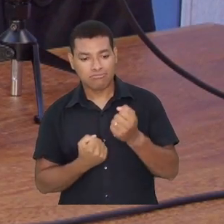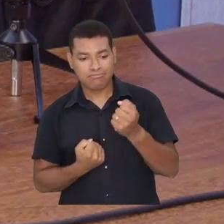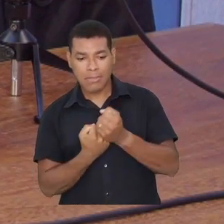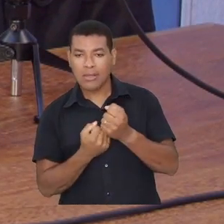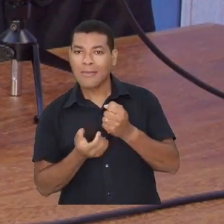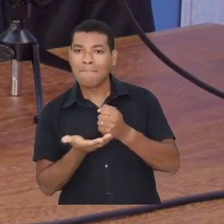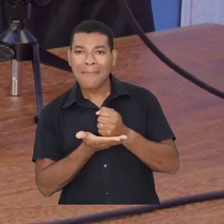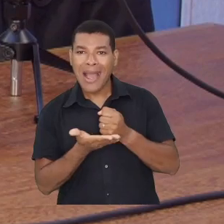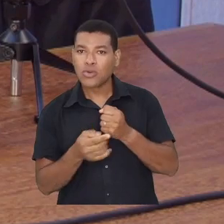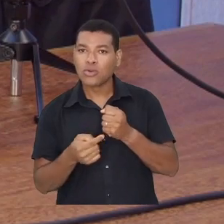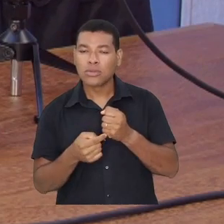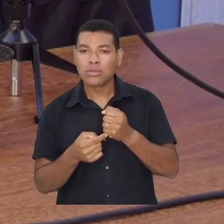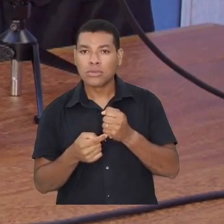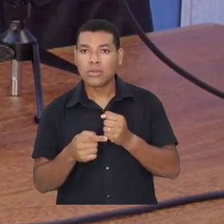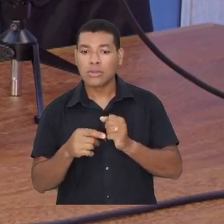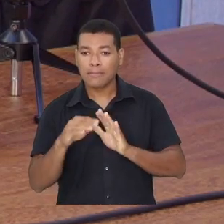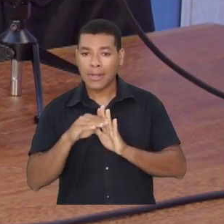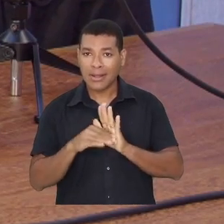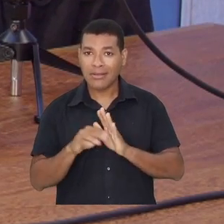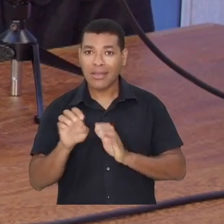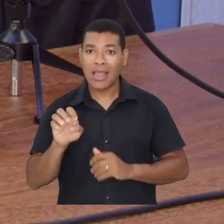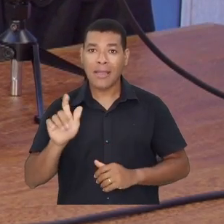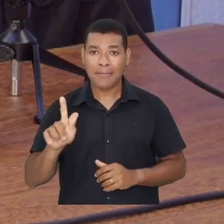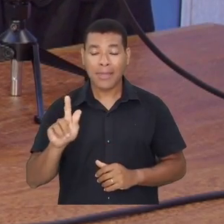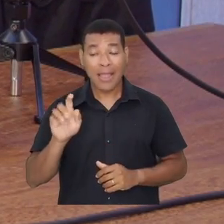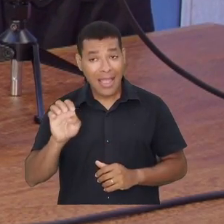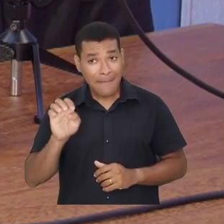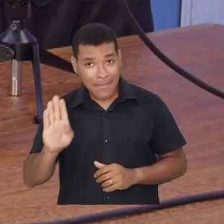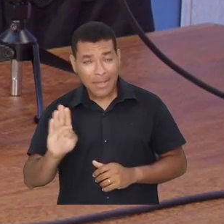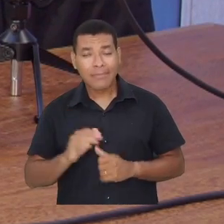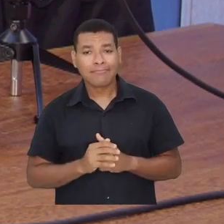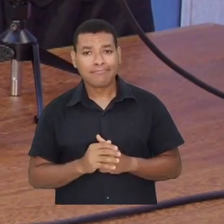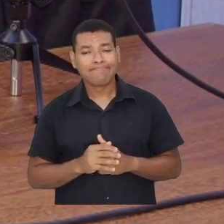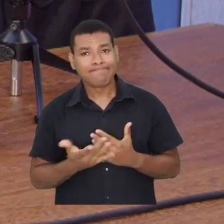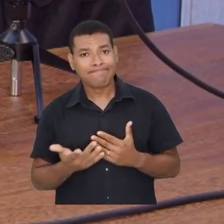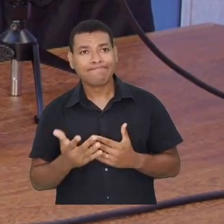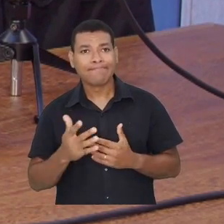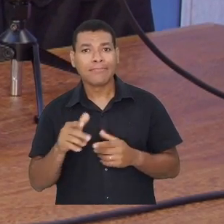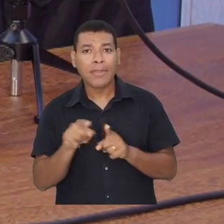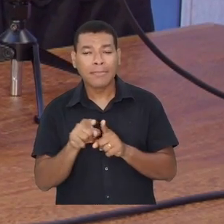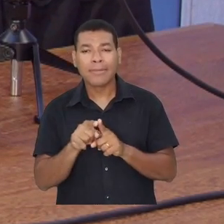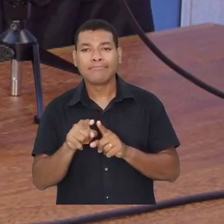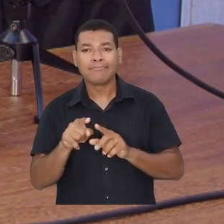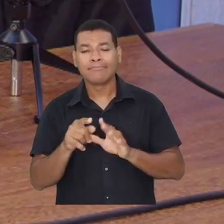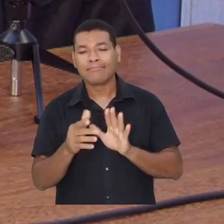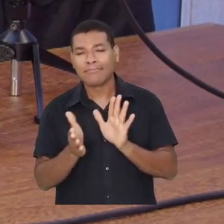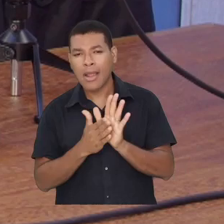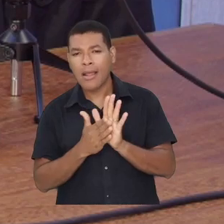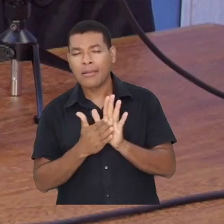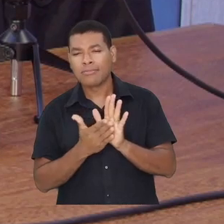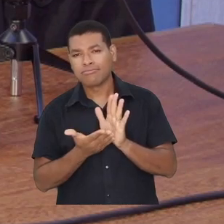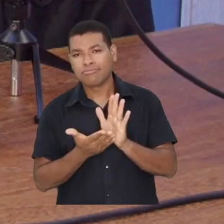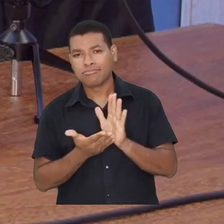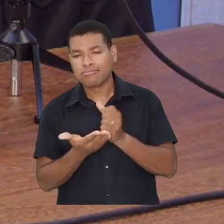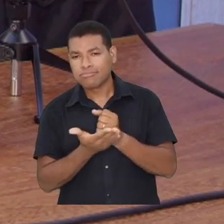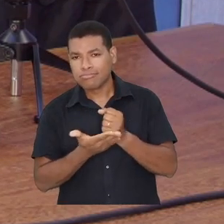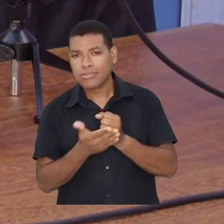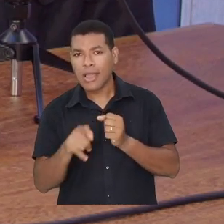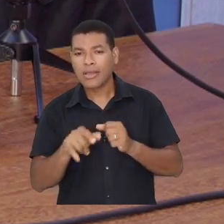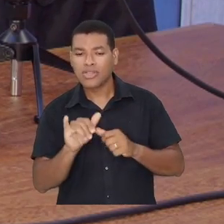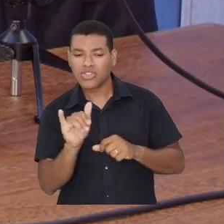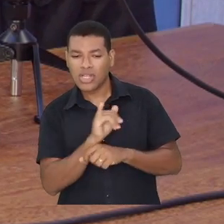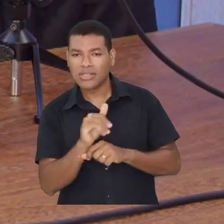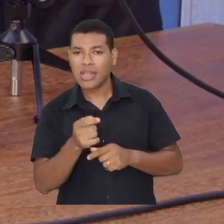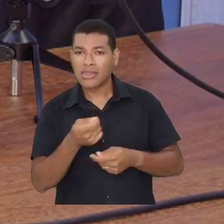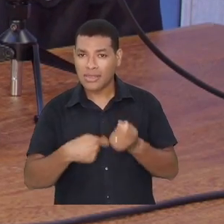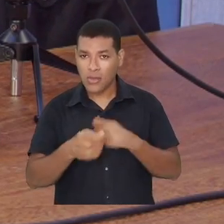do plano de EB. Né? Tudo começa pela cultura e principalmente também como base de plano, a estratégia de negócio. Uhum. Hoje